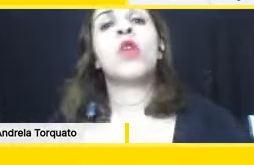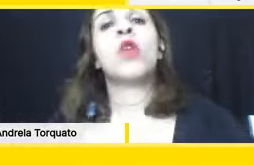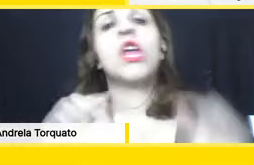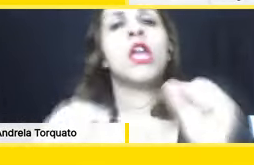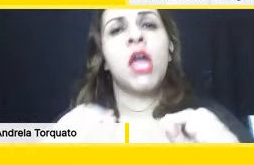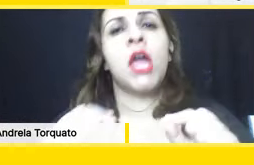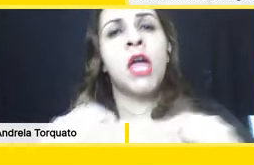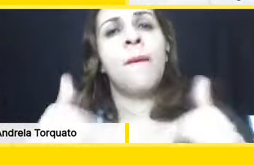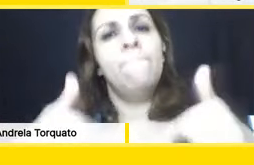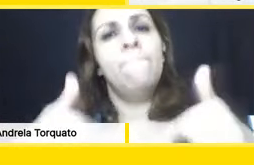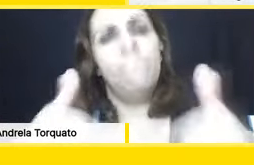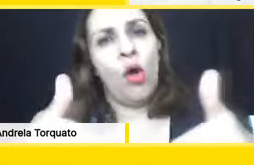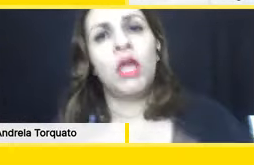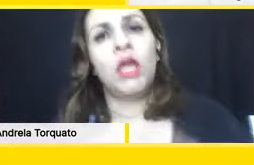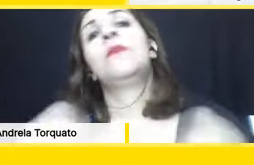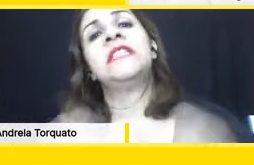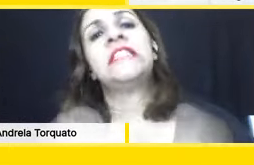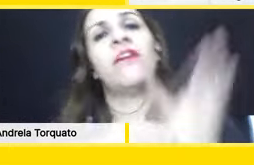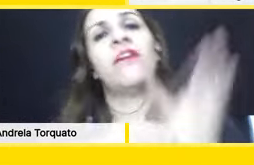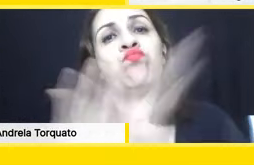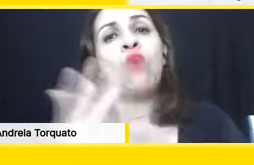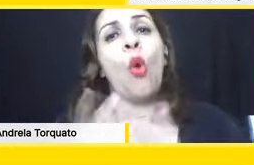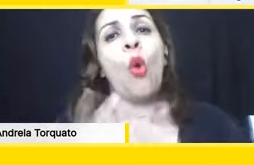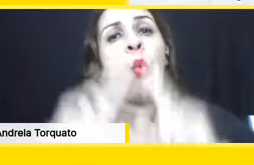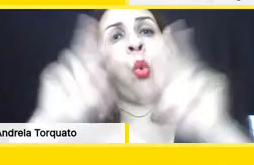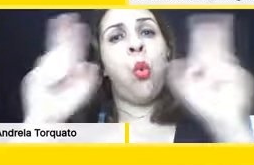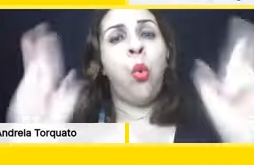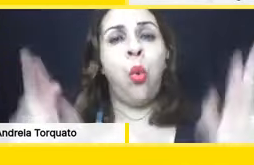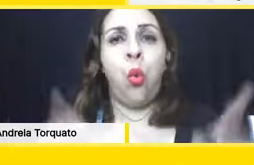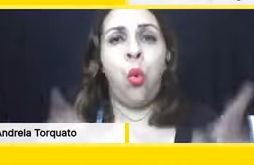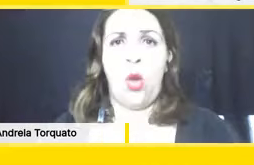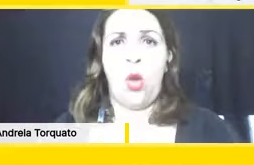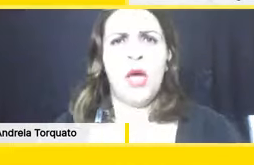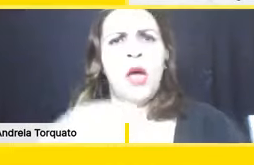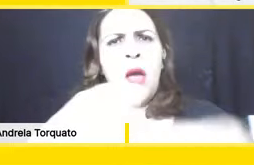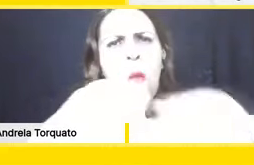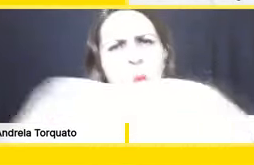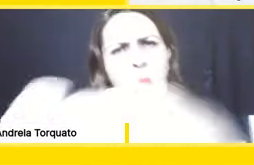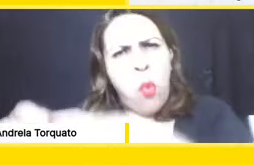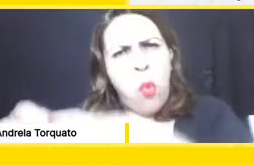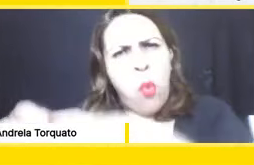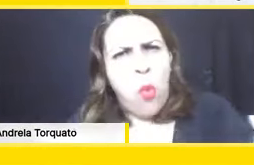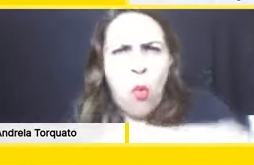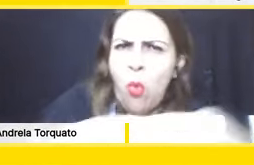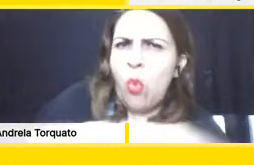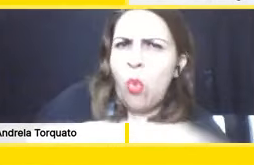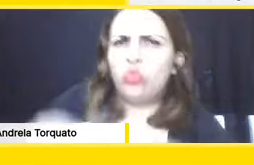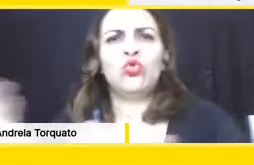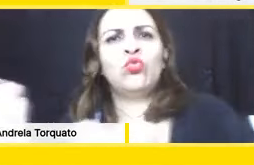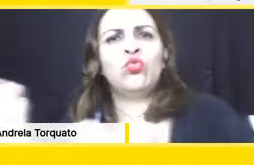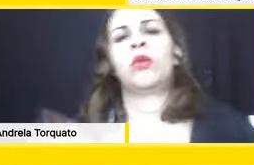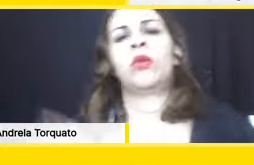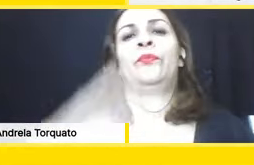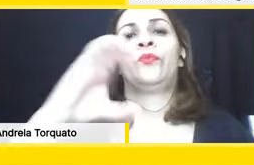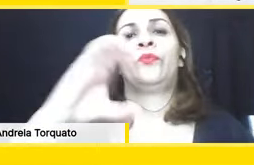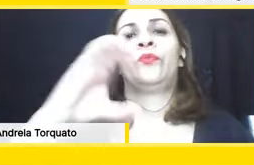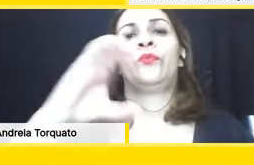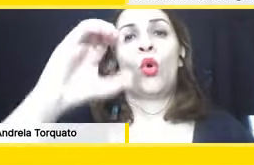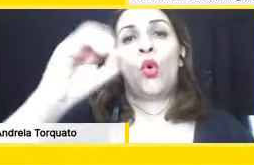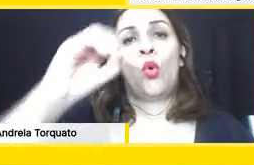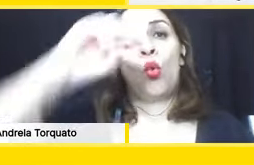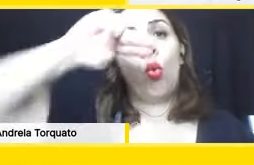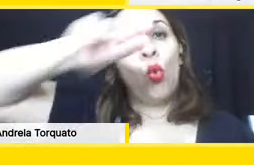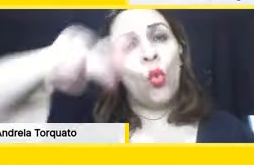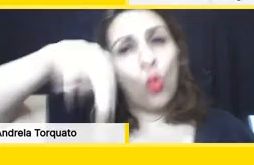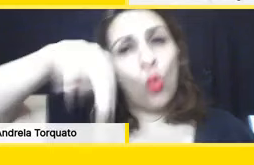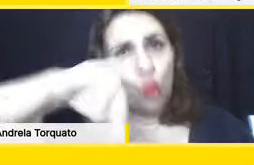da criação de diversos órgãos de juventude no Brasil. Um deles, o Conselho Nacional de Juventude e a própria